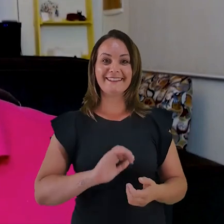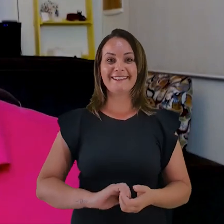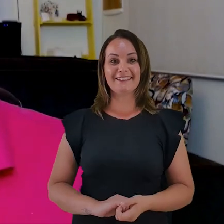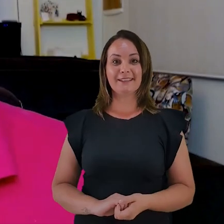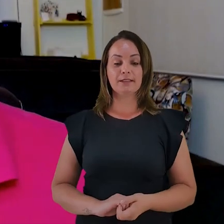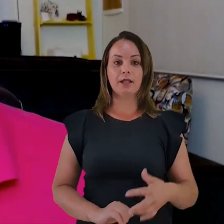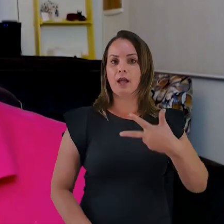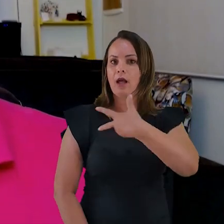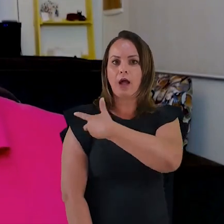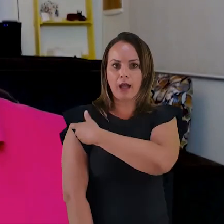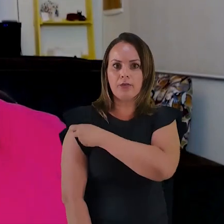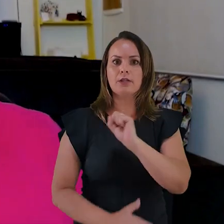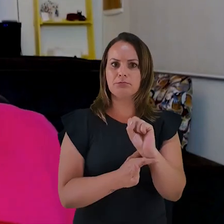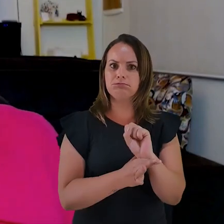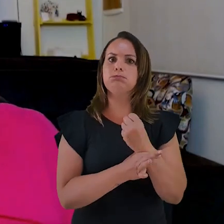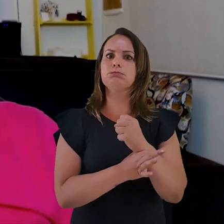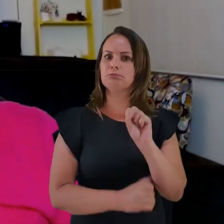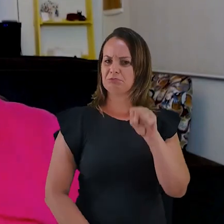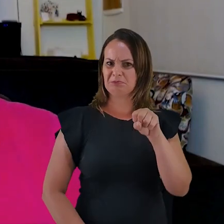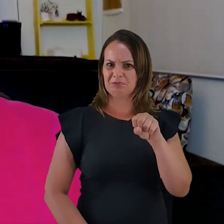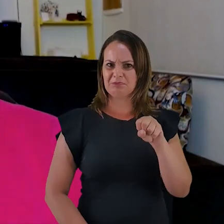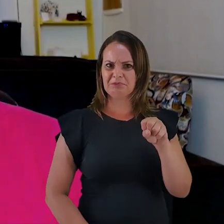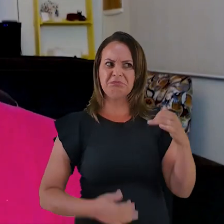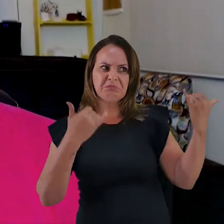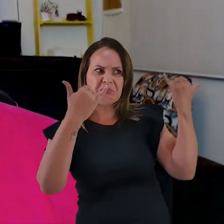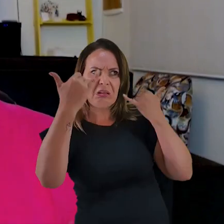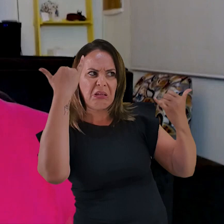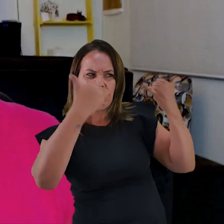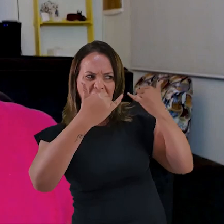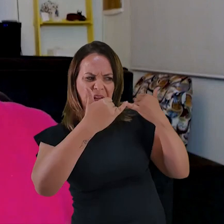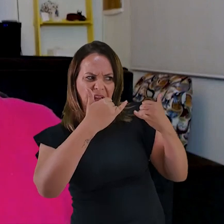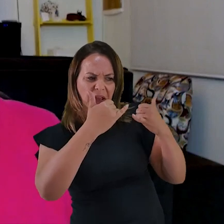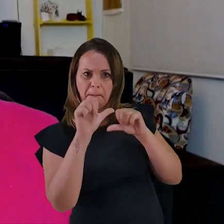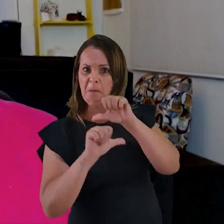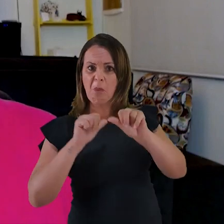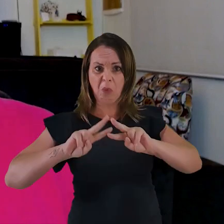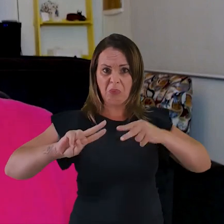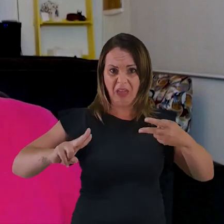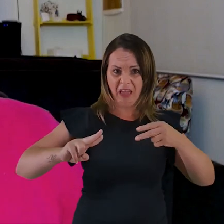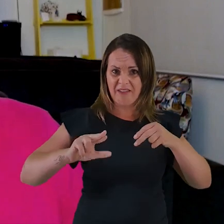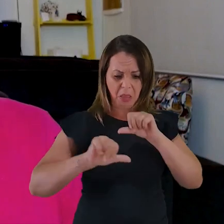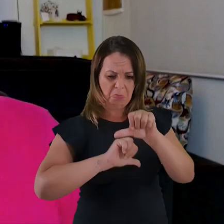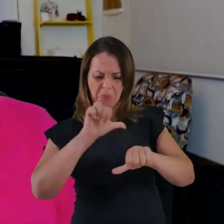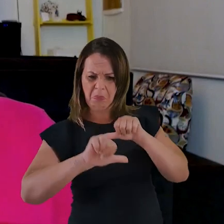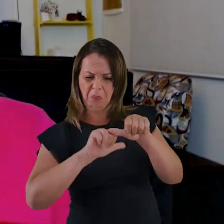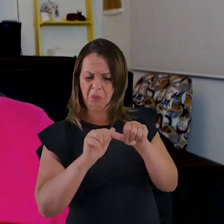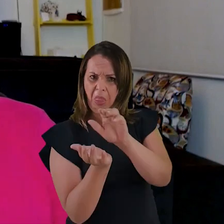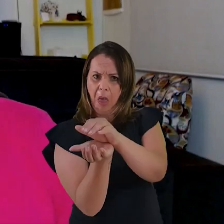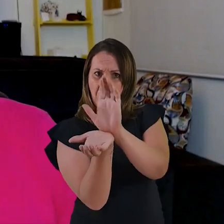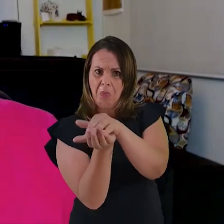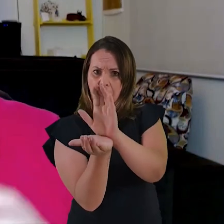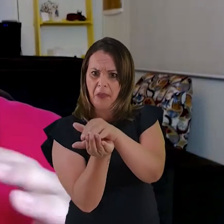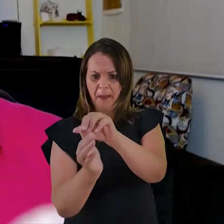é segura. Essa história de mudança de DNA, você vai virar jacaré, vai mudar de sexo, tem chip